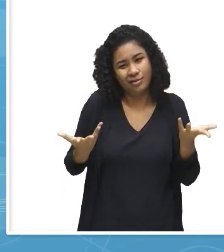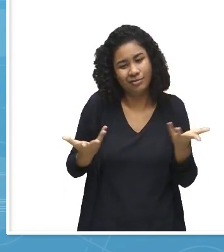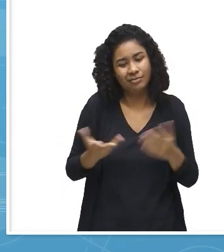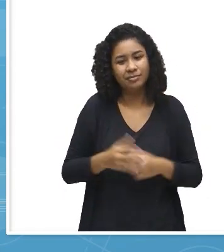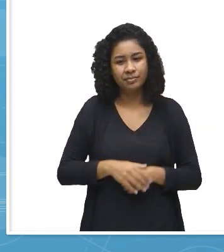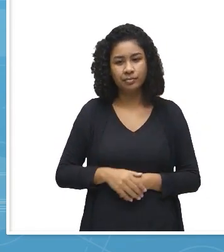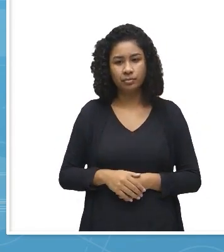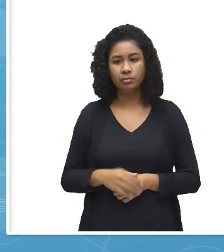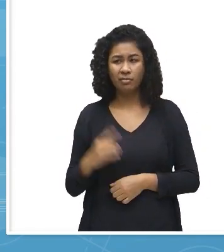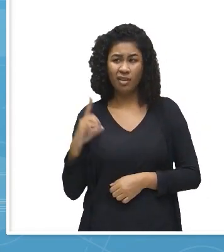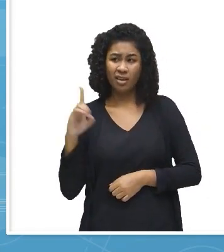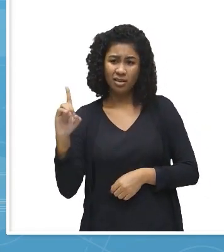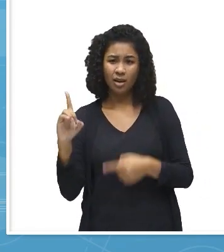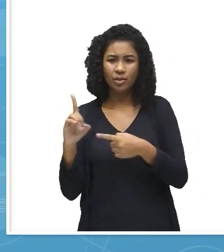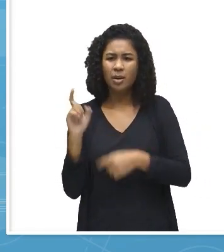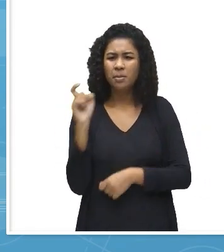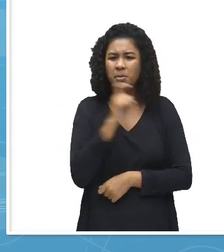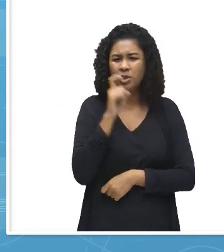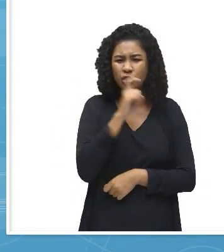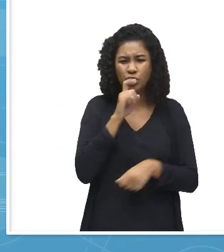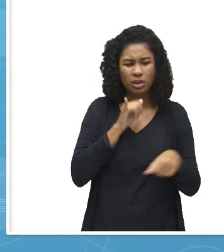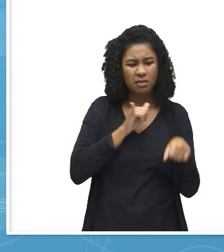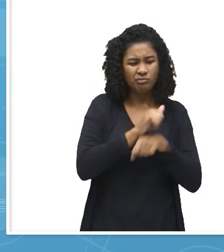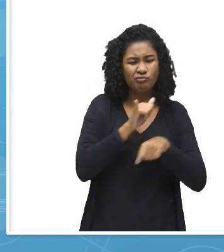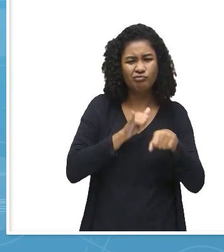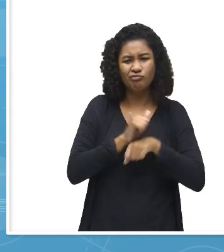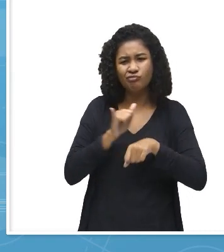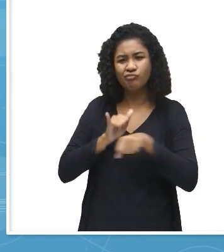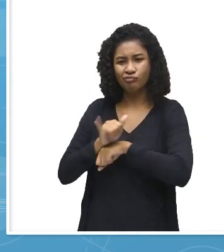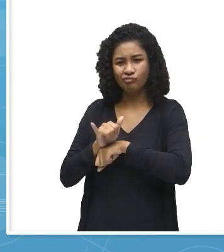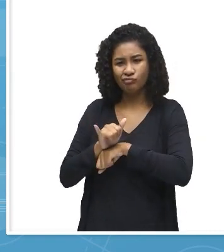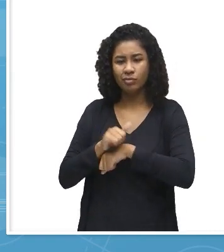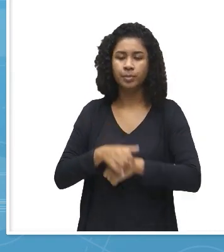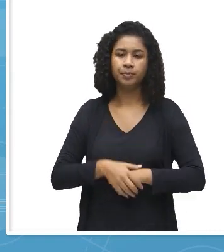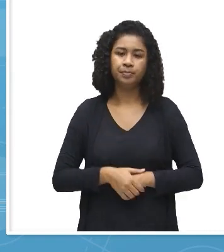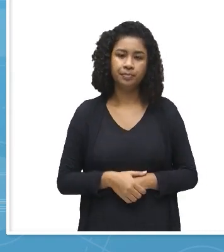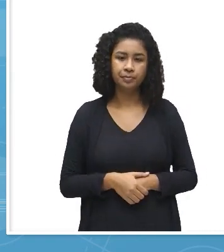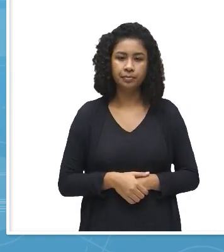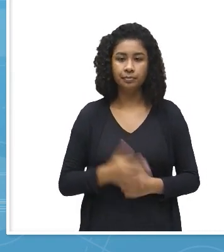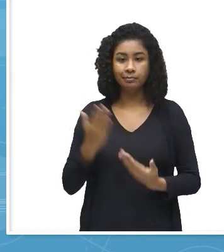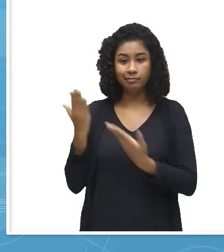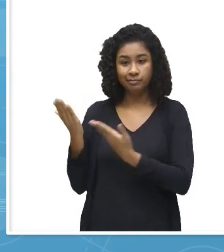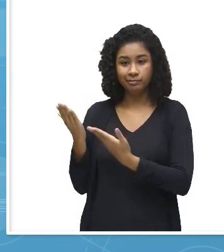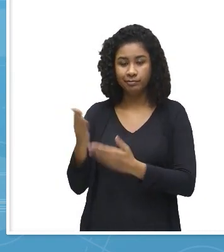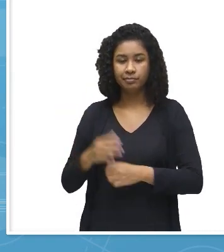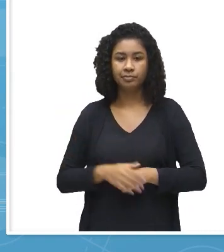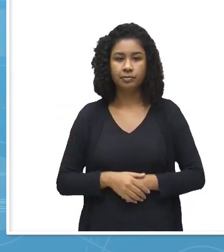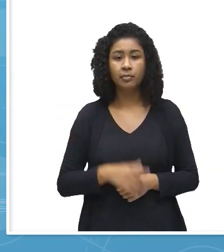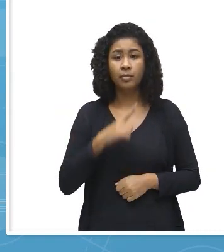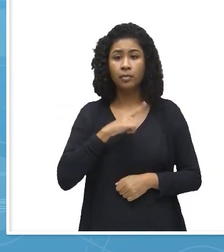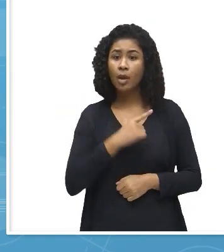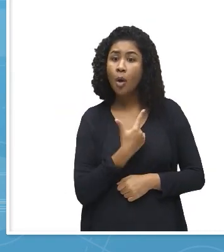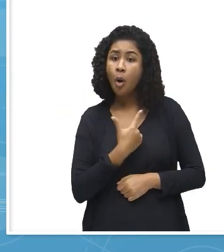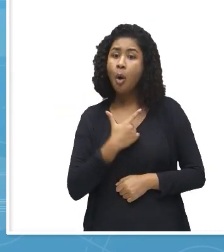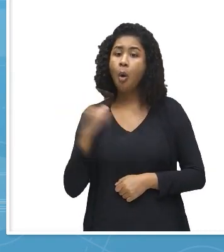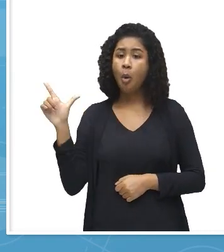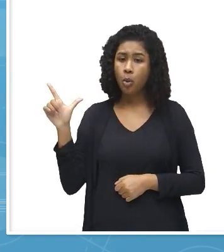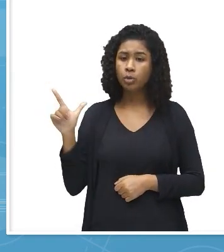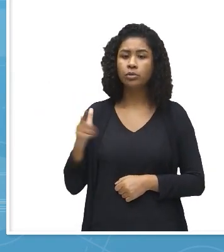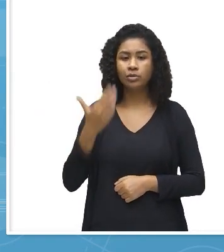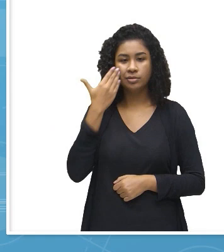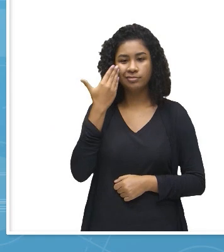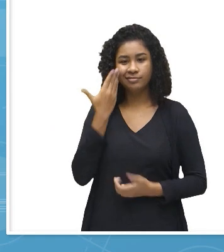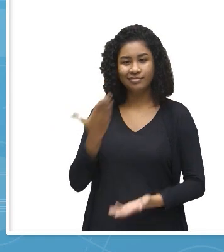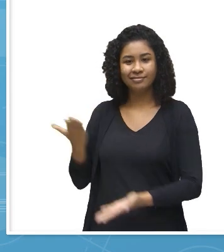deus aí da mentira, da trapaça. Então a gente vê aí o Loki. E trouxe outros deuses também para a gente